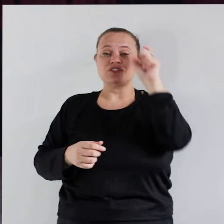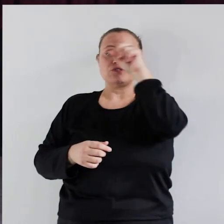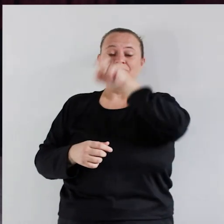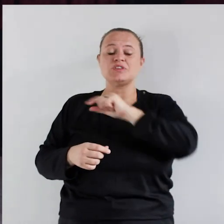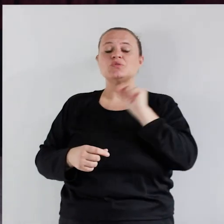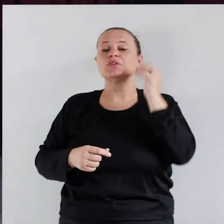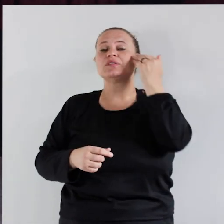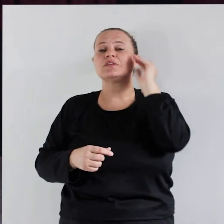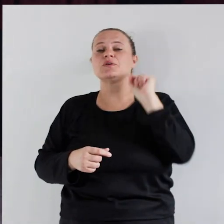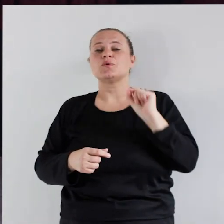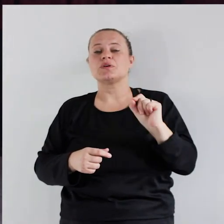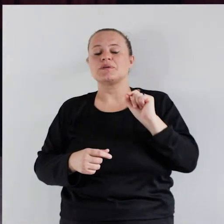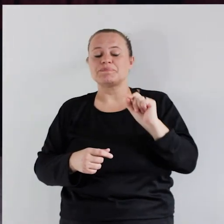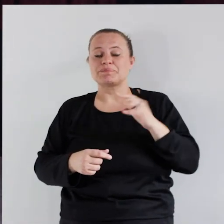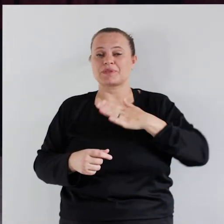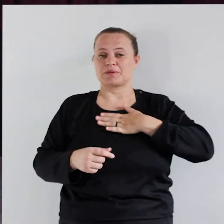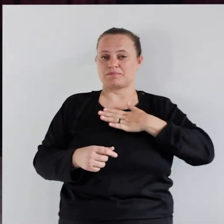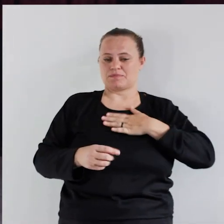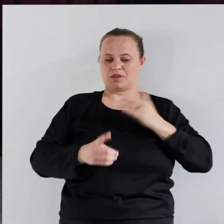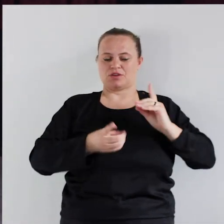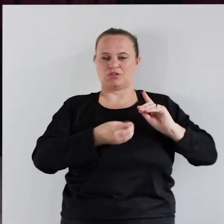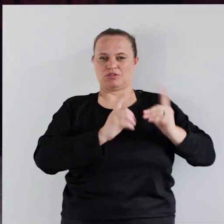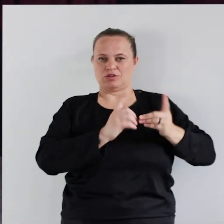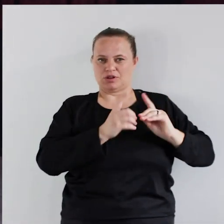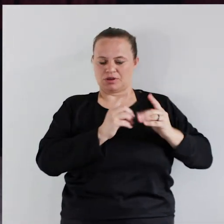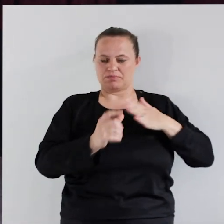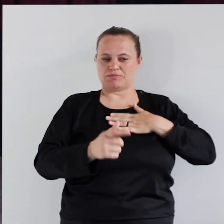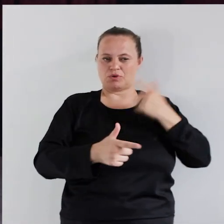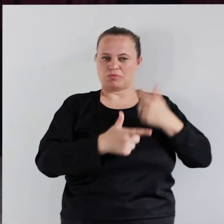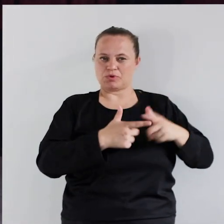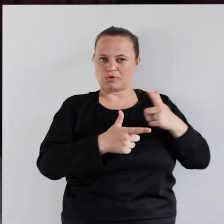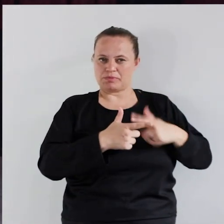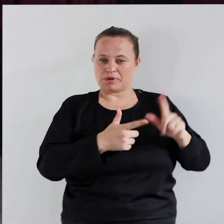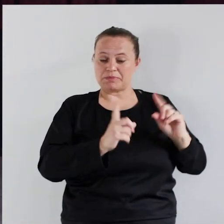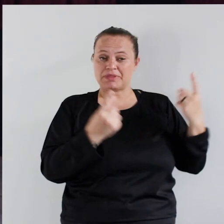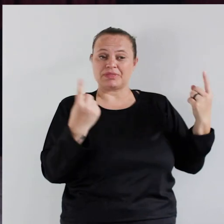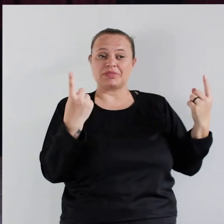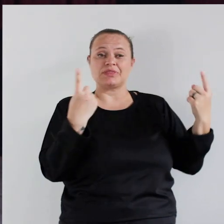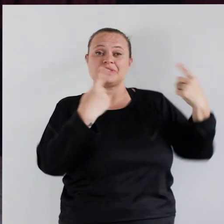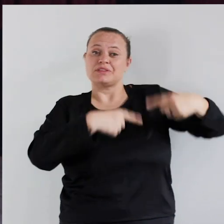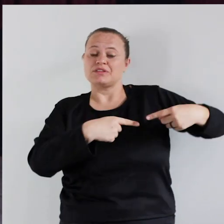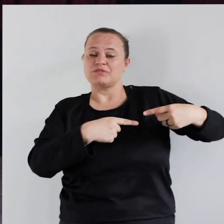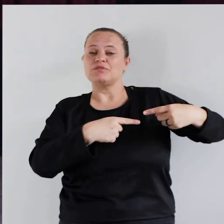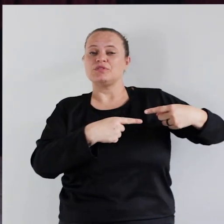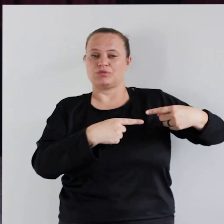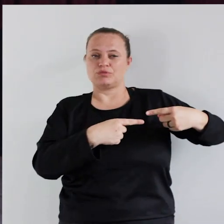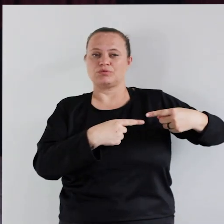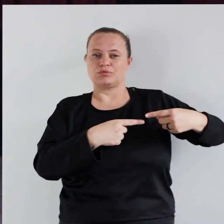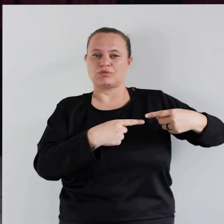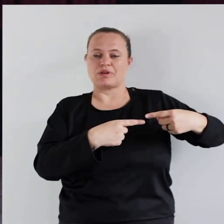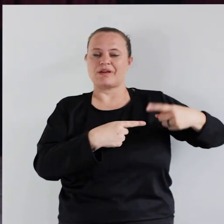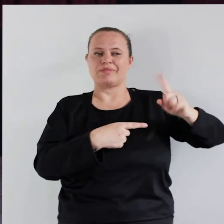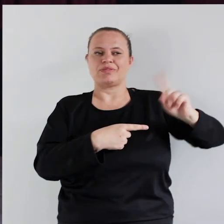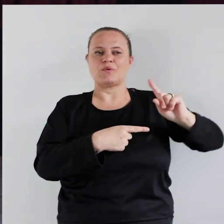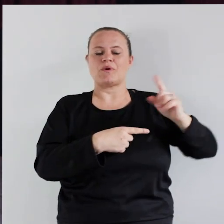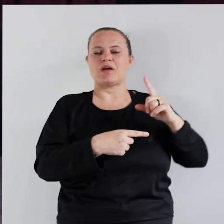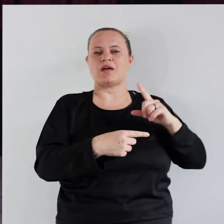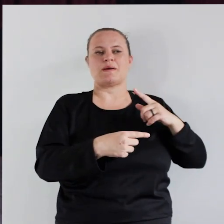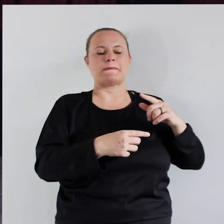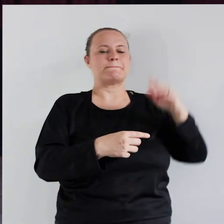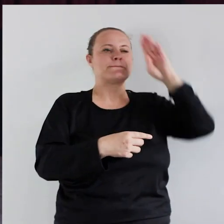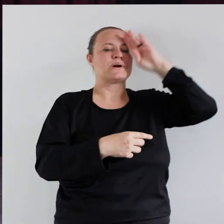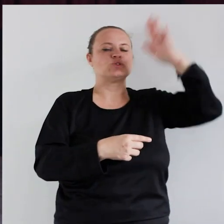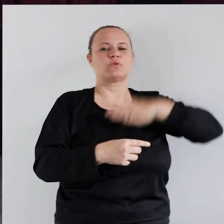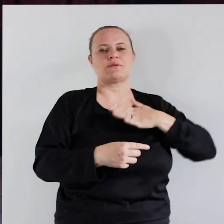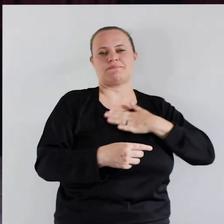cultura, as dificuldades de entender que a sua dinâmica e os seus problemas e desafios,